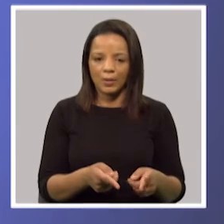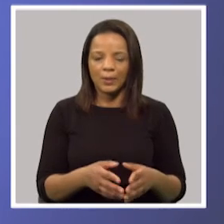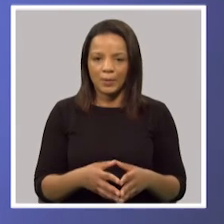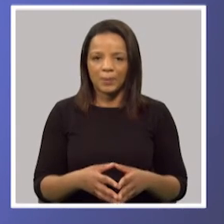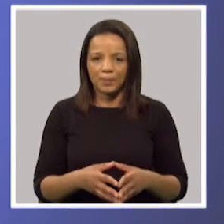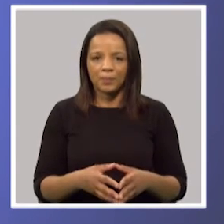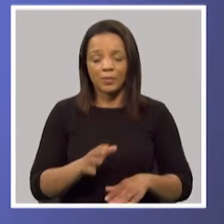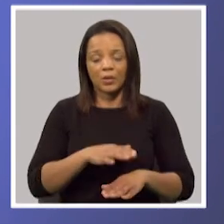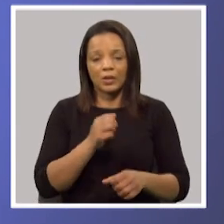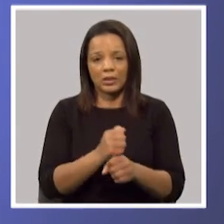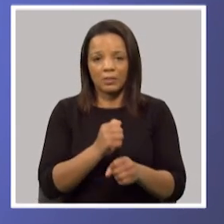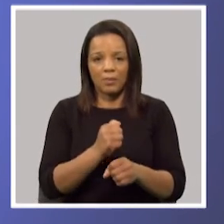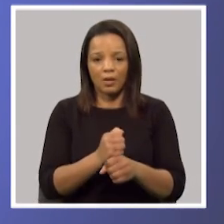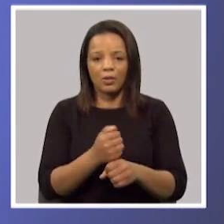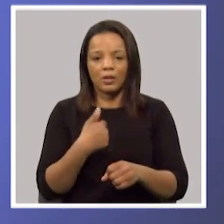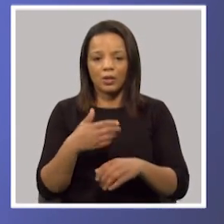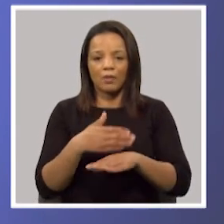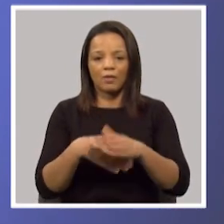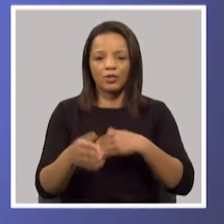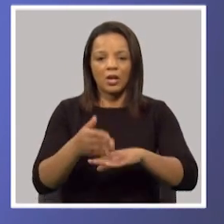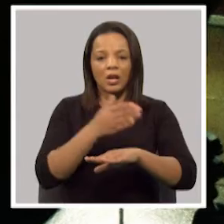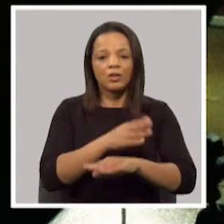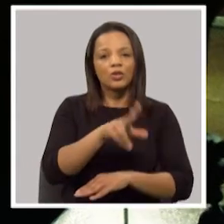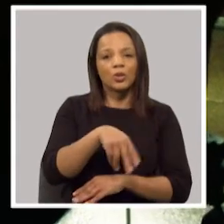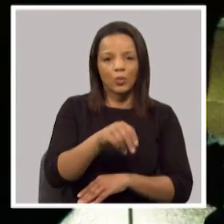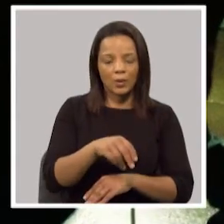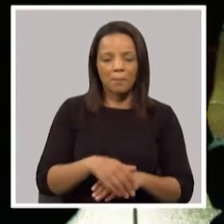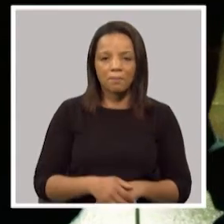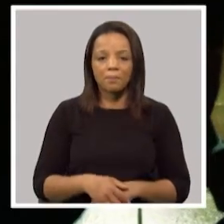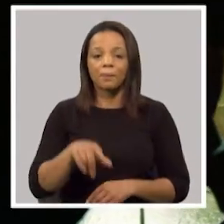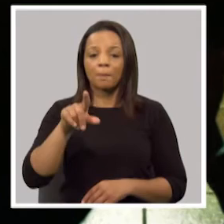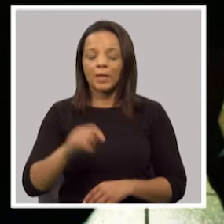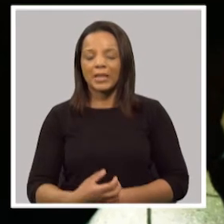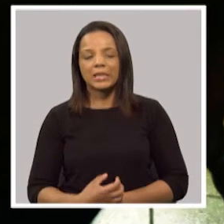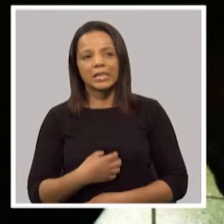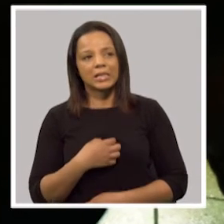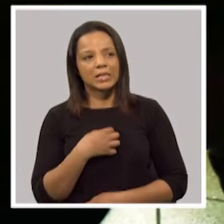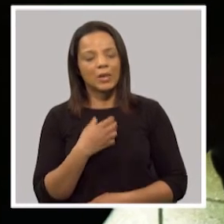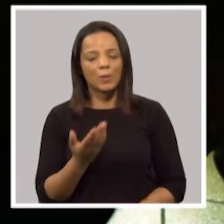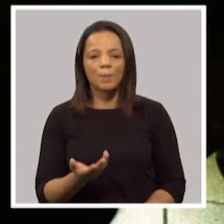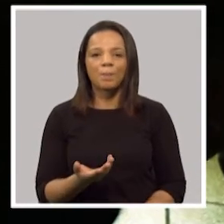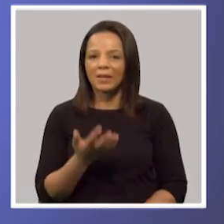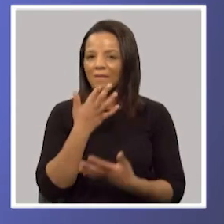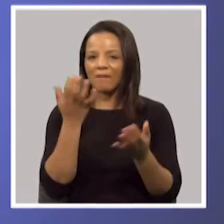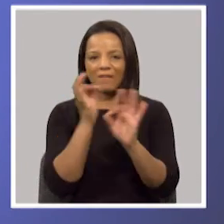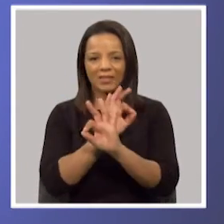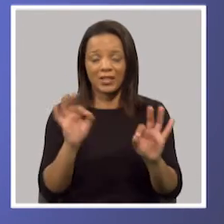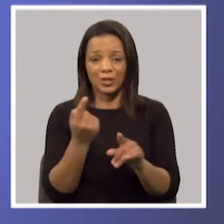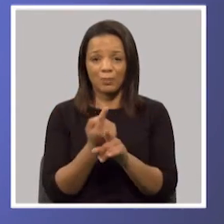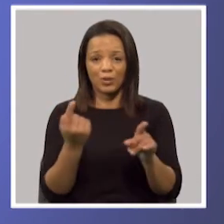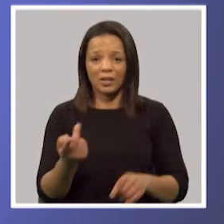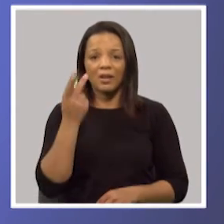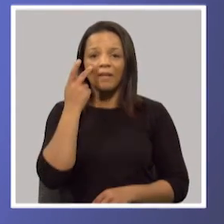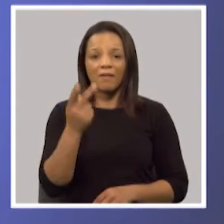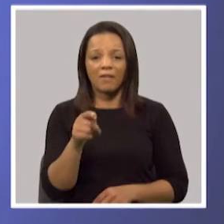foi um tipo de trabalho que eu nunca tinha feito e foi de facto uma sensação fantástica